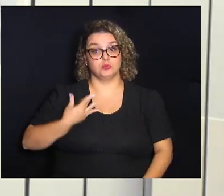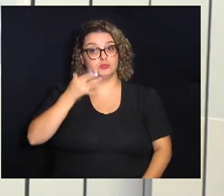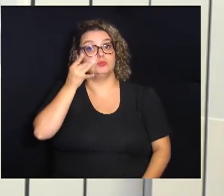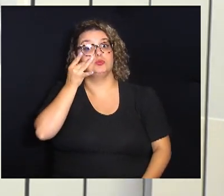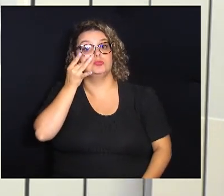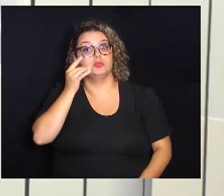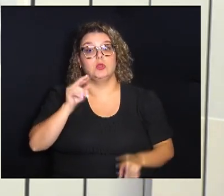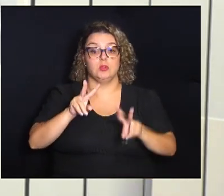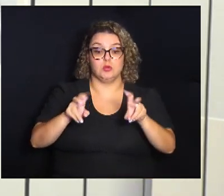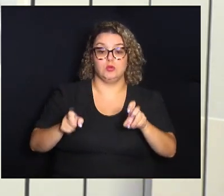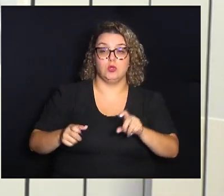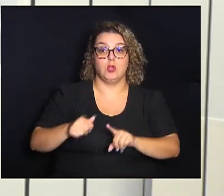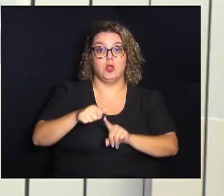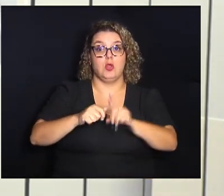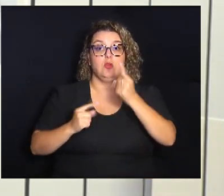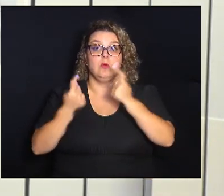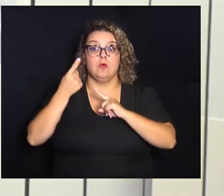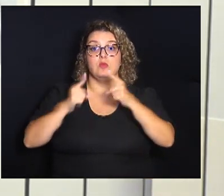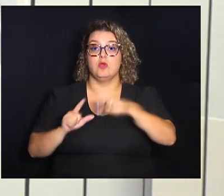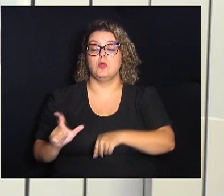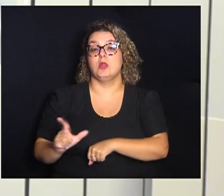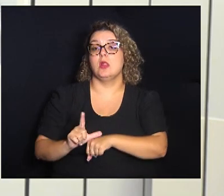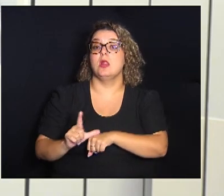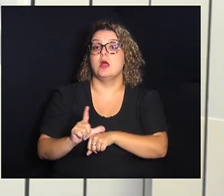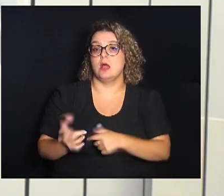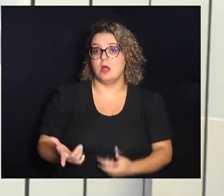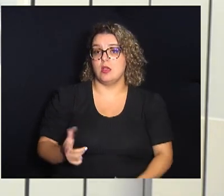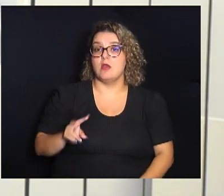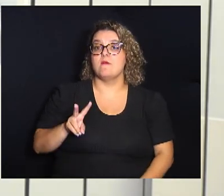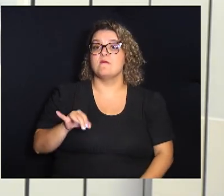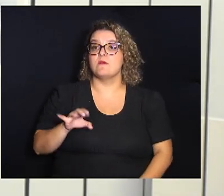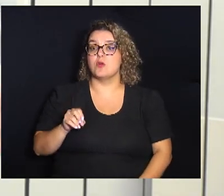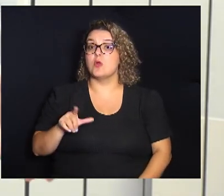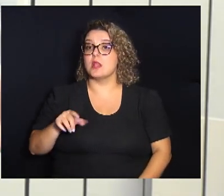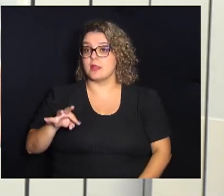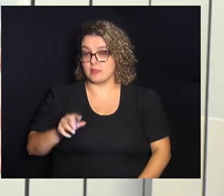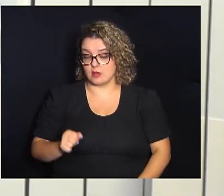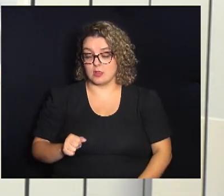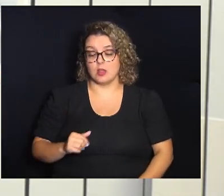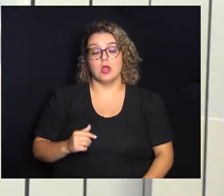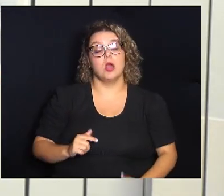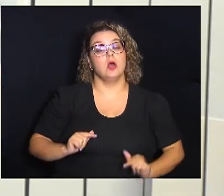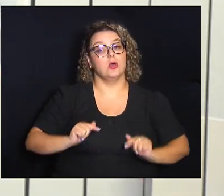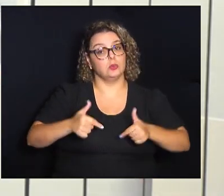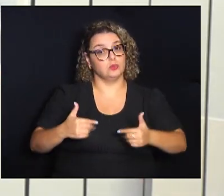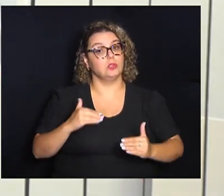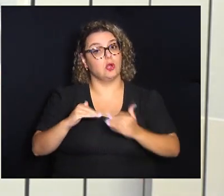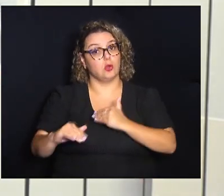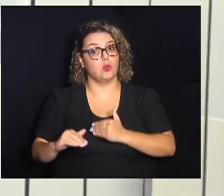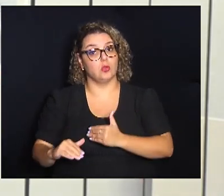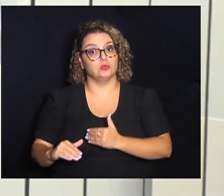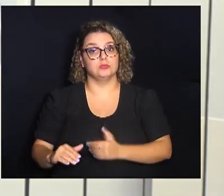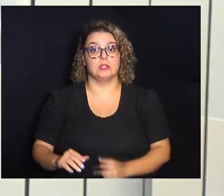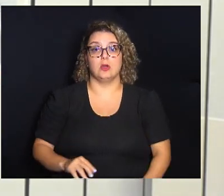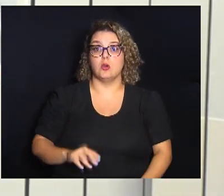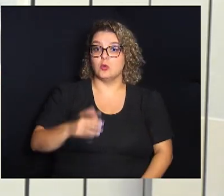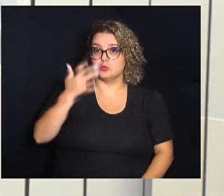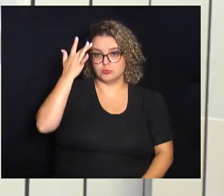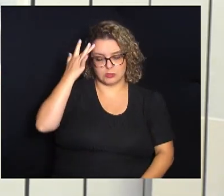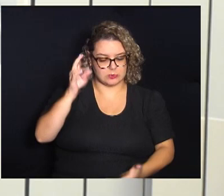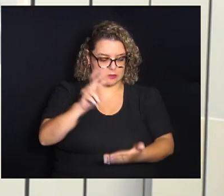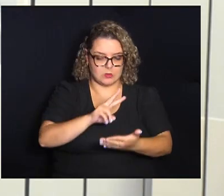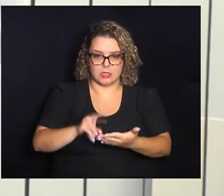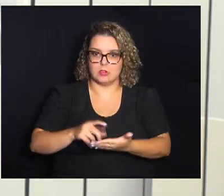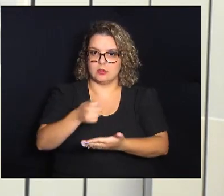sobre o Fevereiro Violeta, a luta contra o analfabetismo, já que Campinas possui quase 15